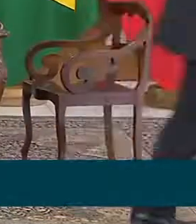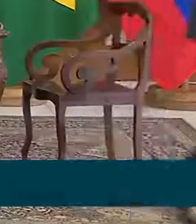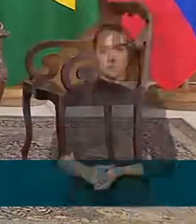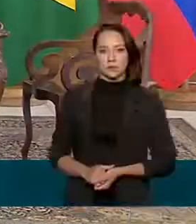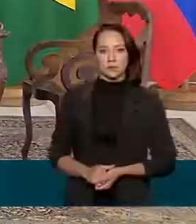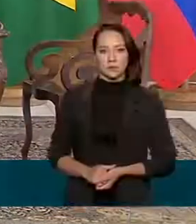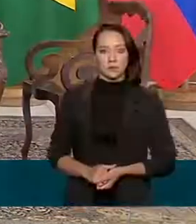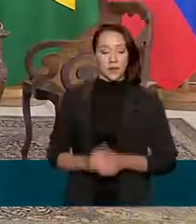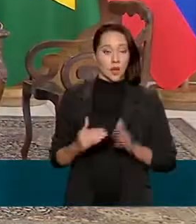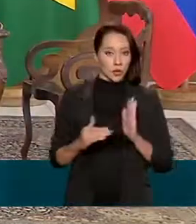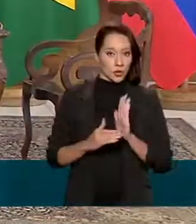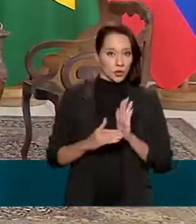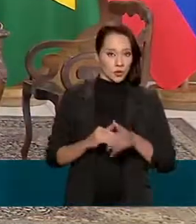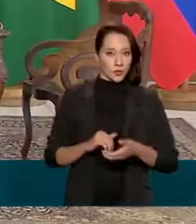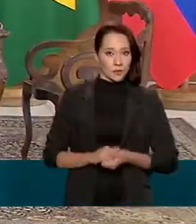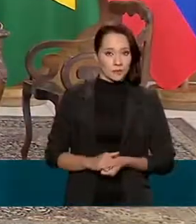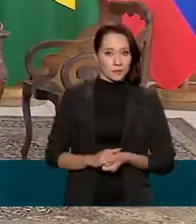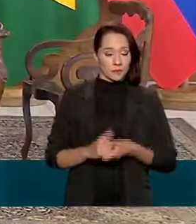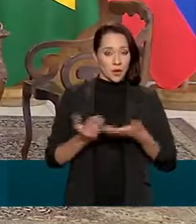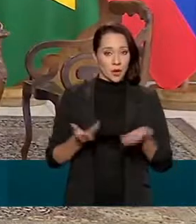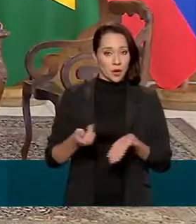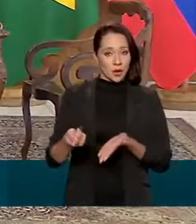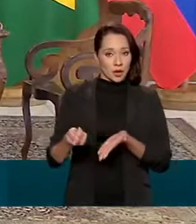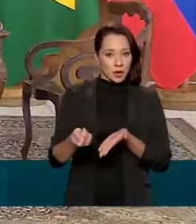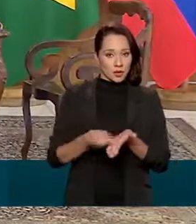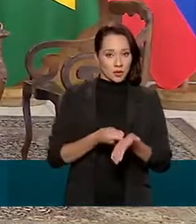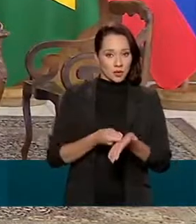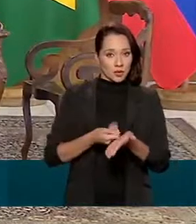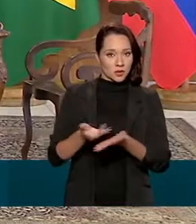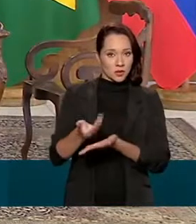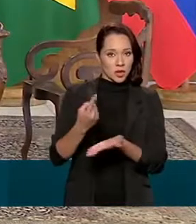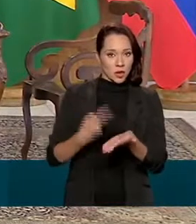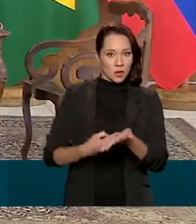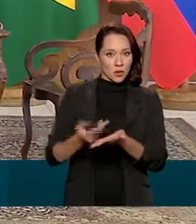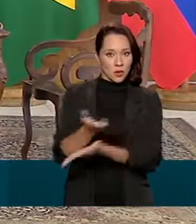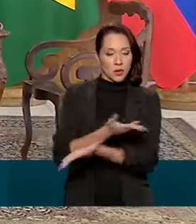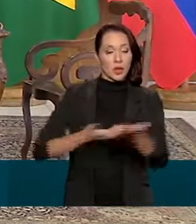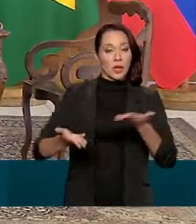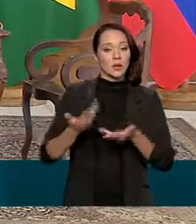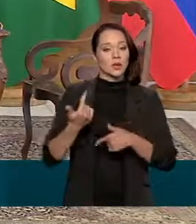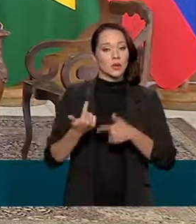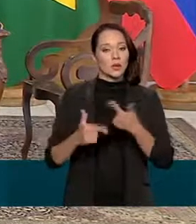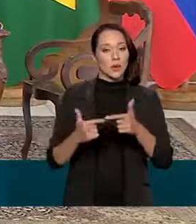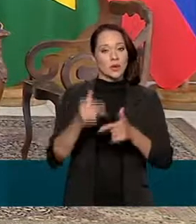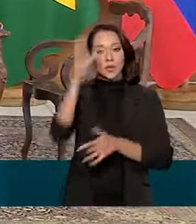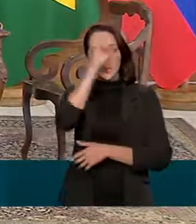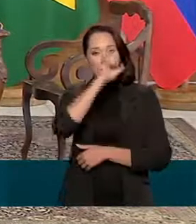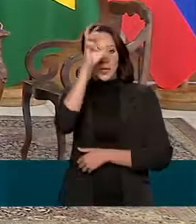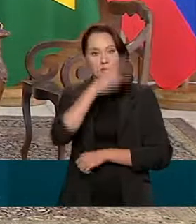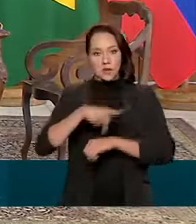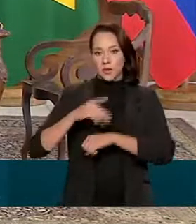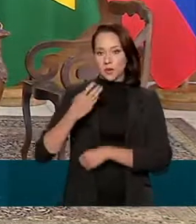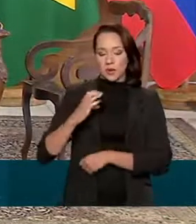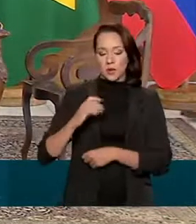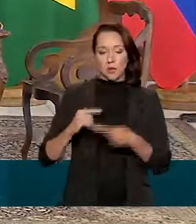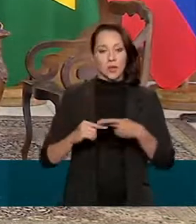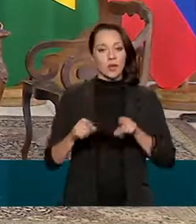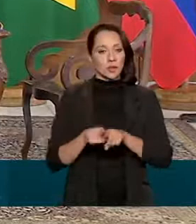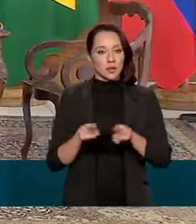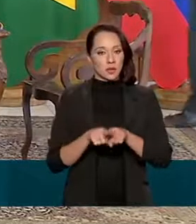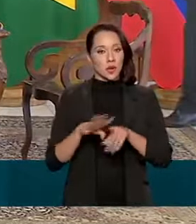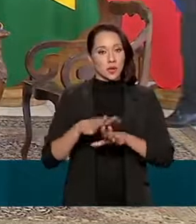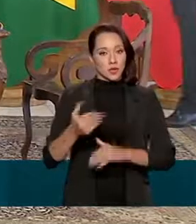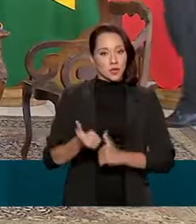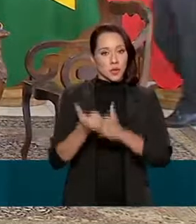Ah e por fim memorando de entendimento entre o serviço Nacional de aprendizagem da Colômbia e o serviço Brasileiro